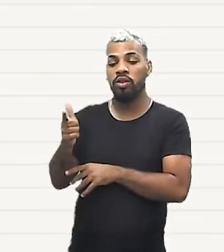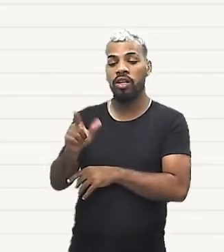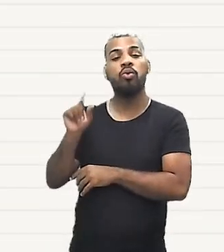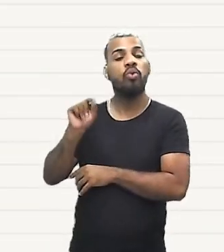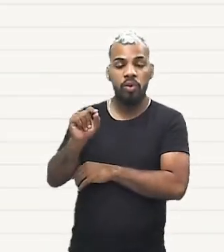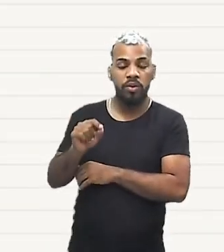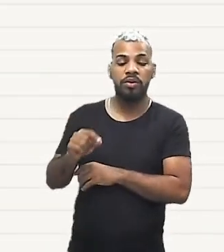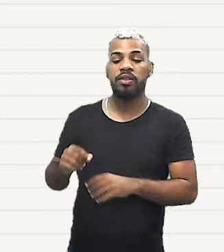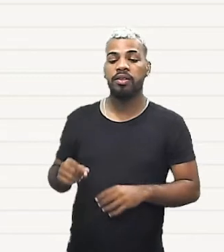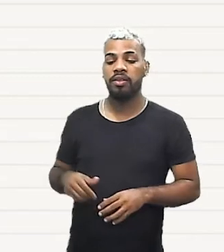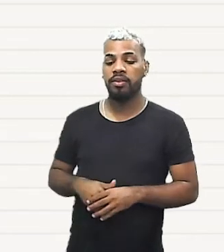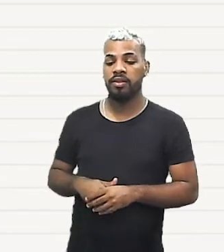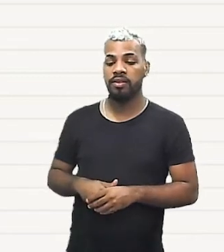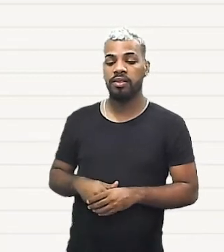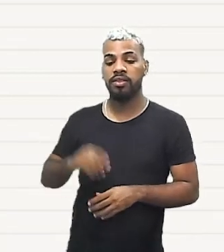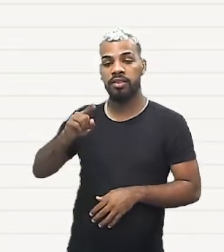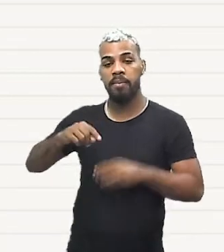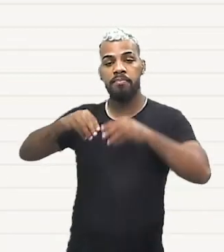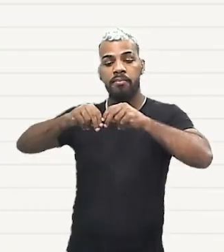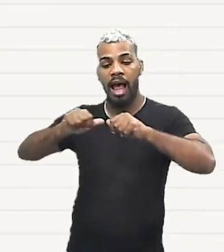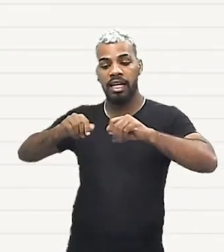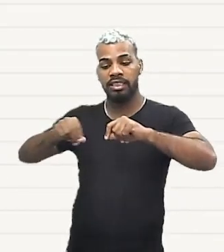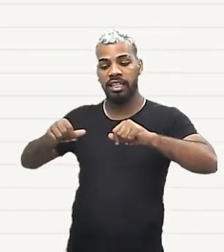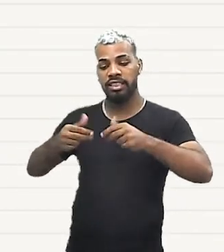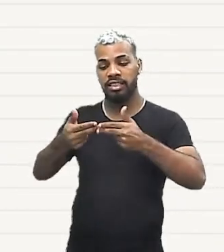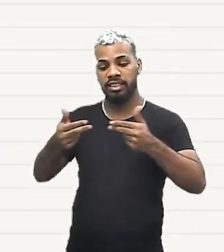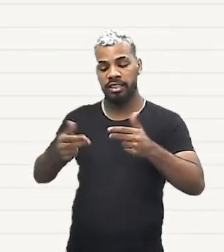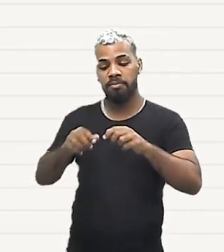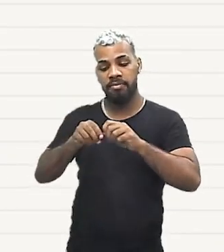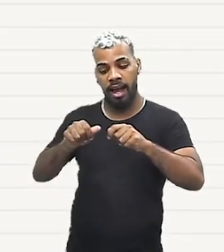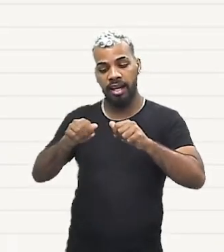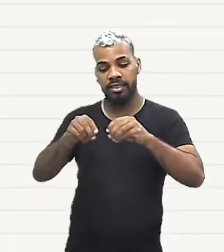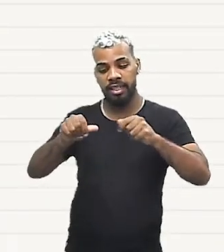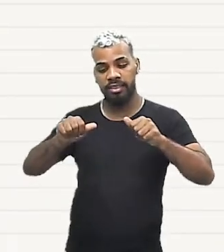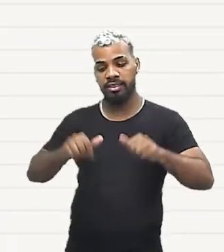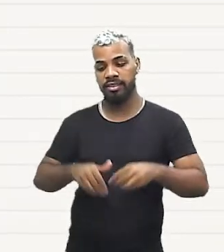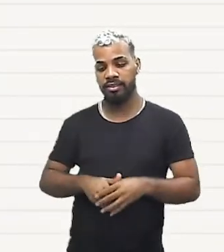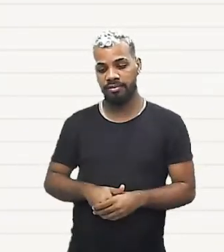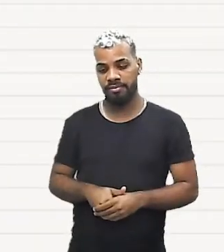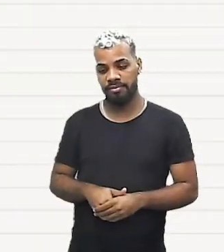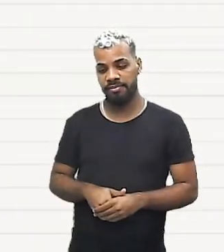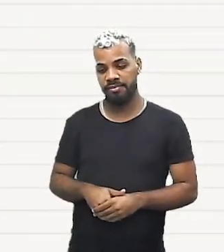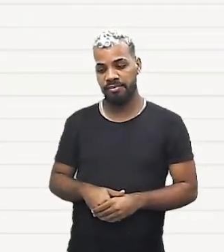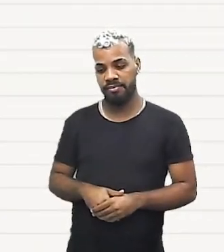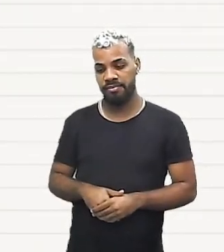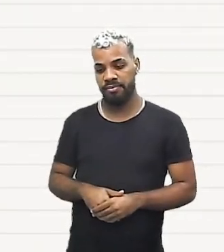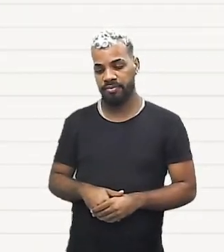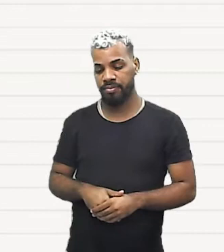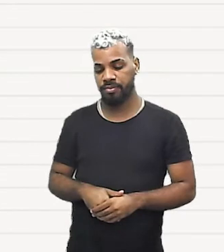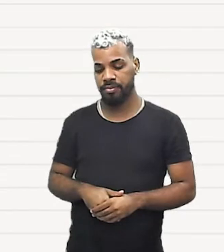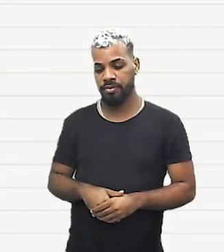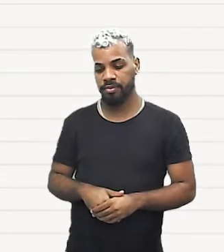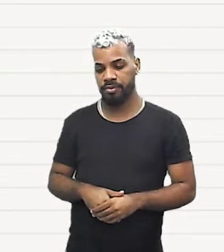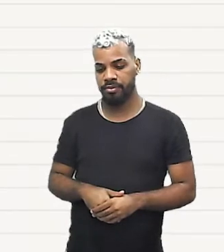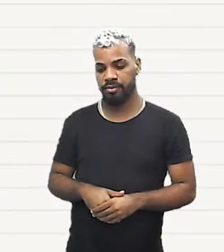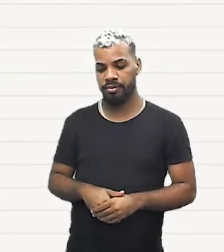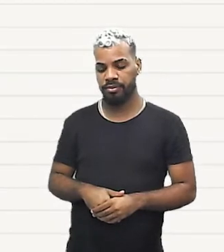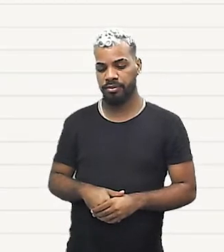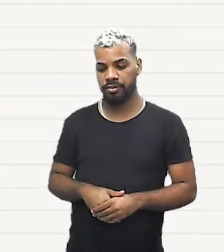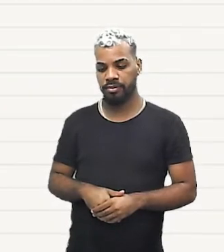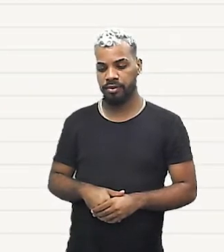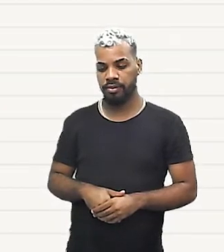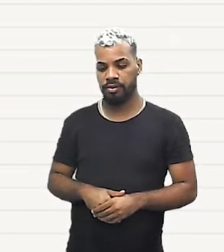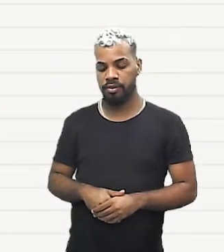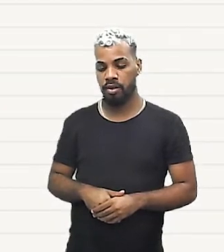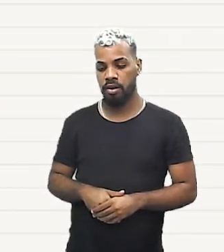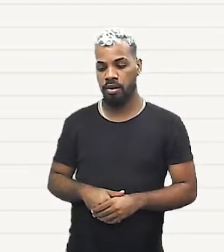na produção de massas aí o que é que eu quero que vocês também lembrem para a prova quando